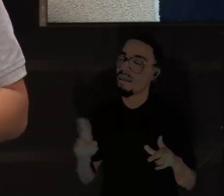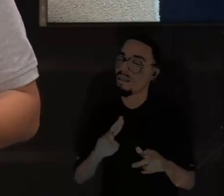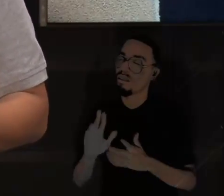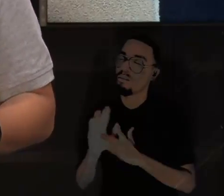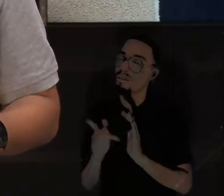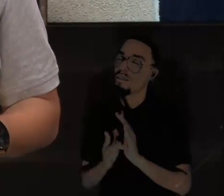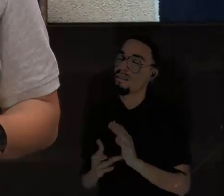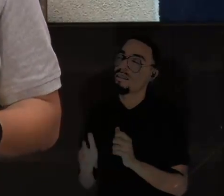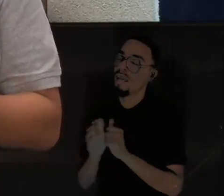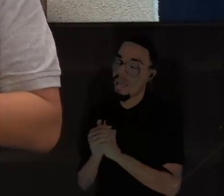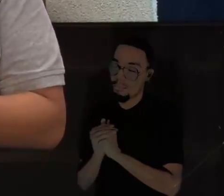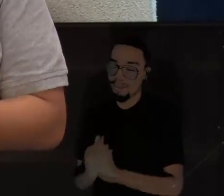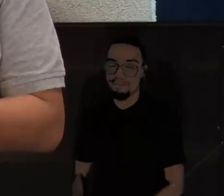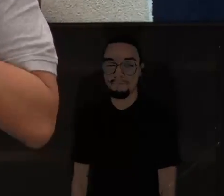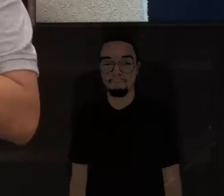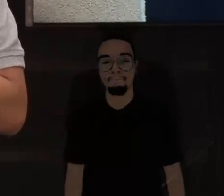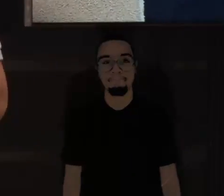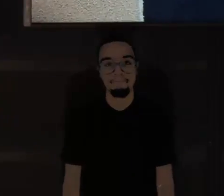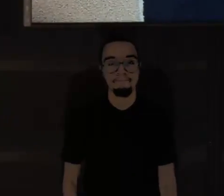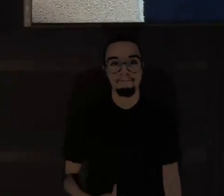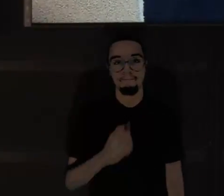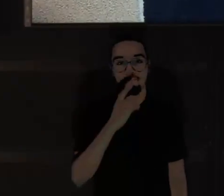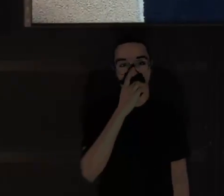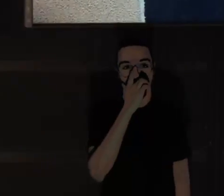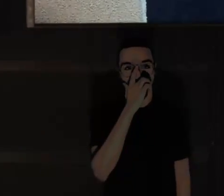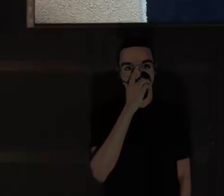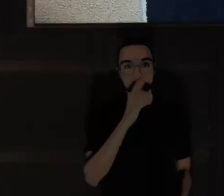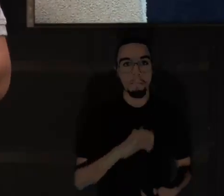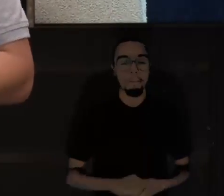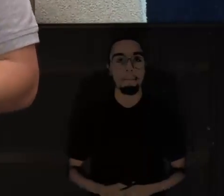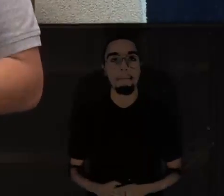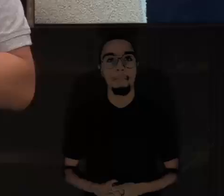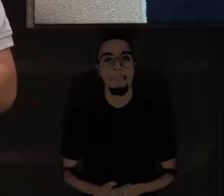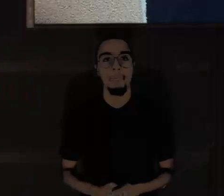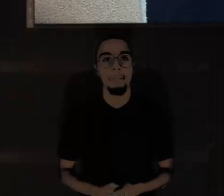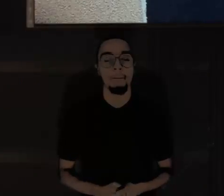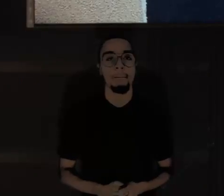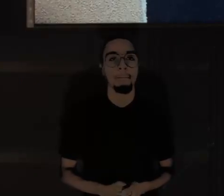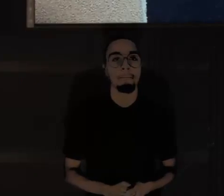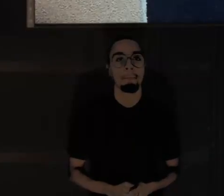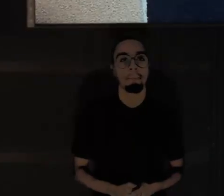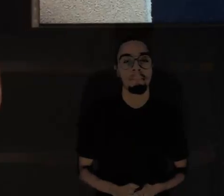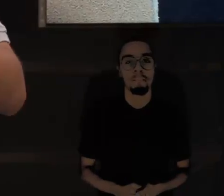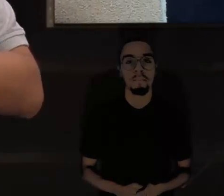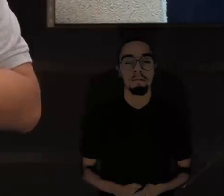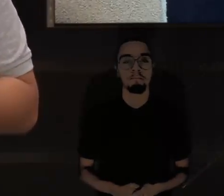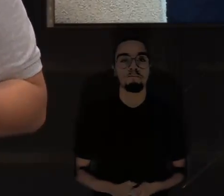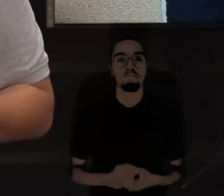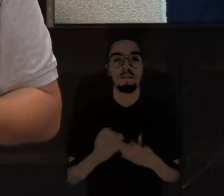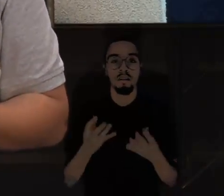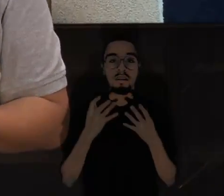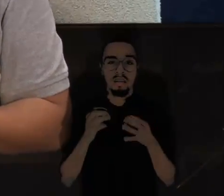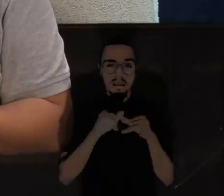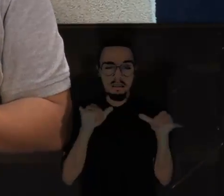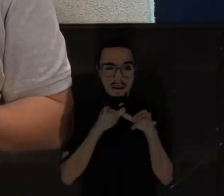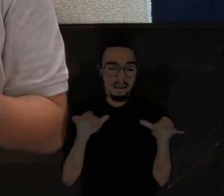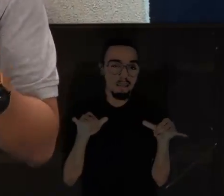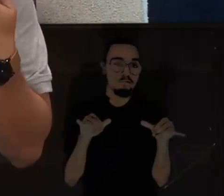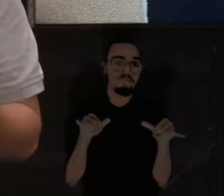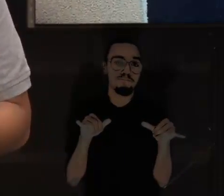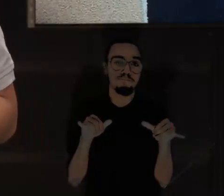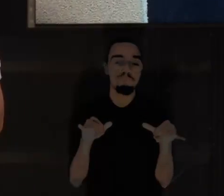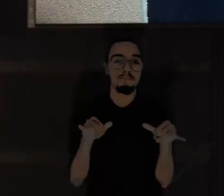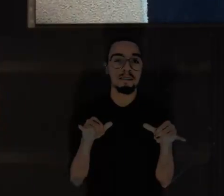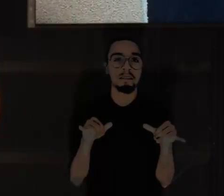Jesus. Eu queria falar sobre uma síndrome, a síndrome que eu chamo a síndrome de Gideão. O que